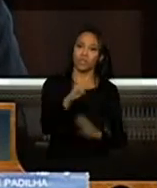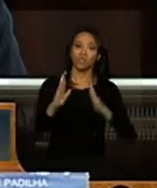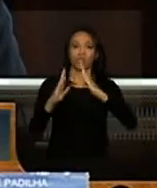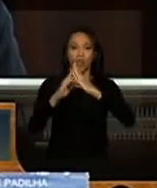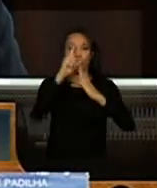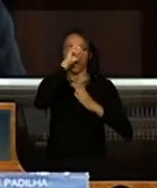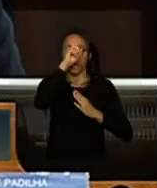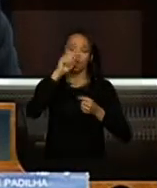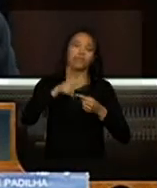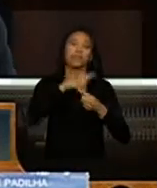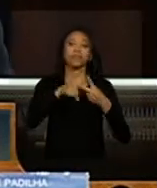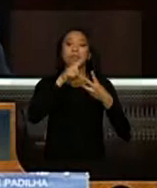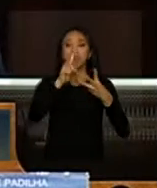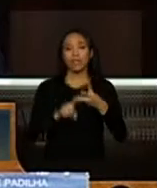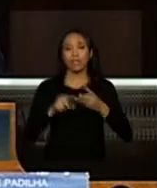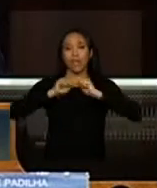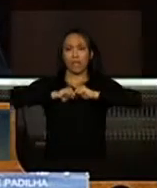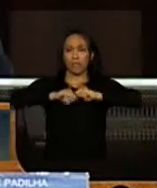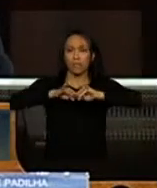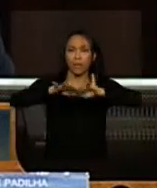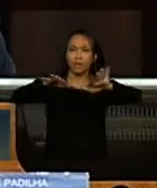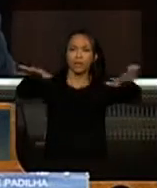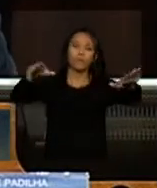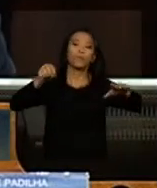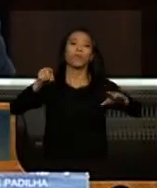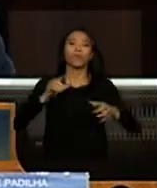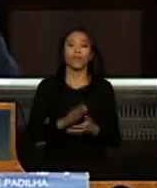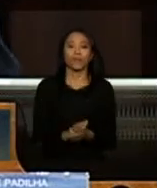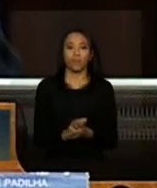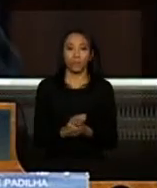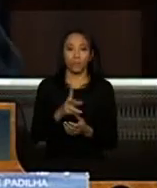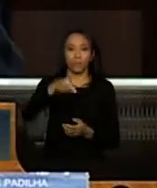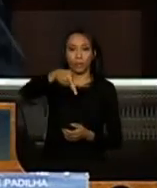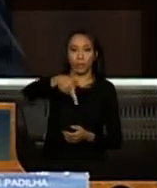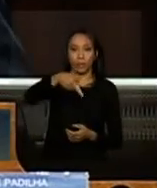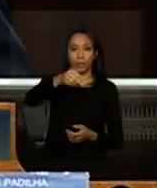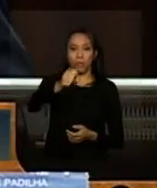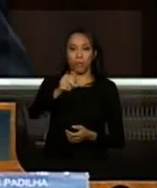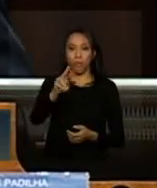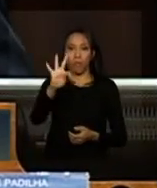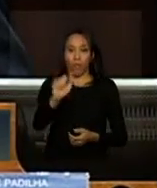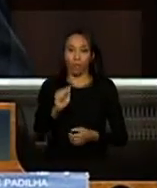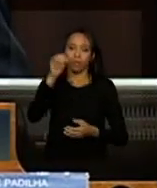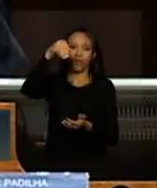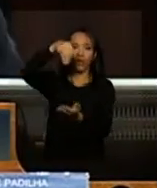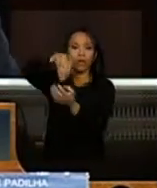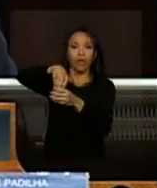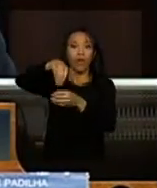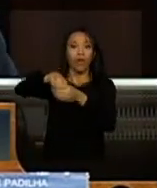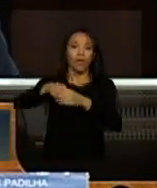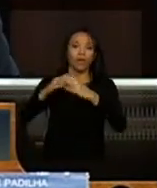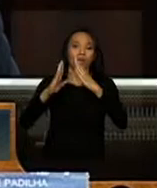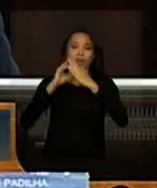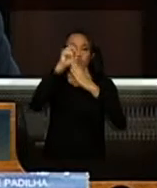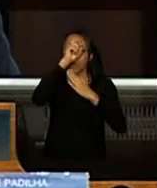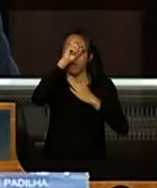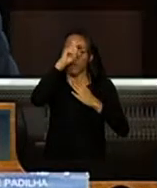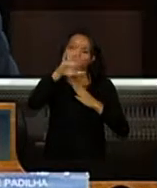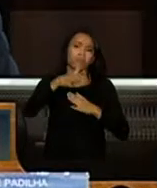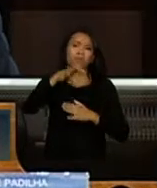expansão do acesso ao parto hospitalar. Nós ultrapassamos a proporção de